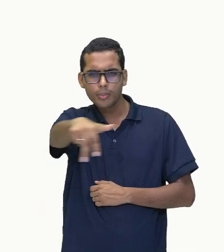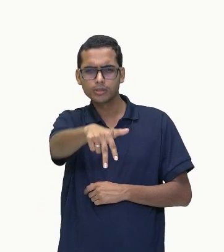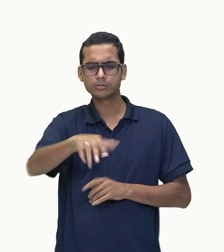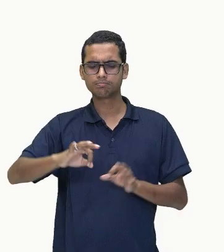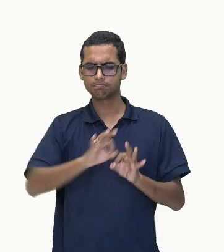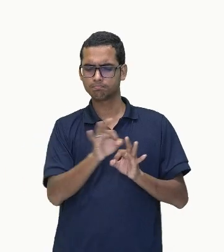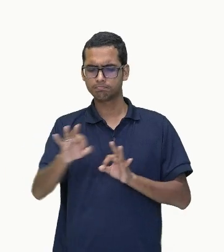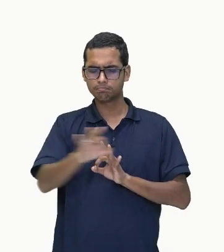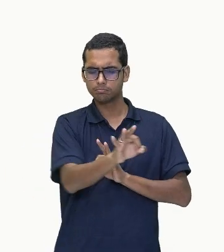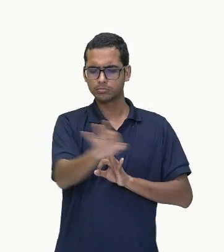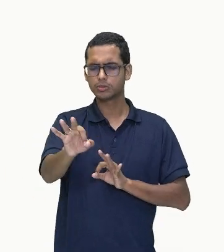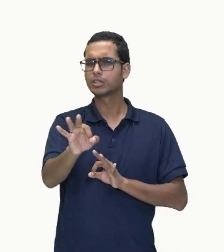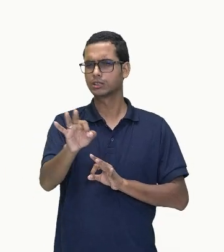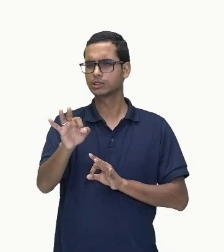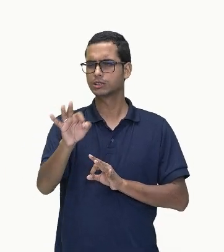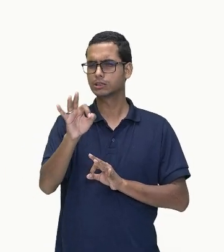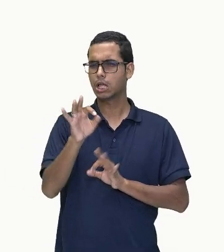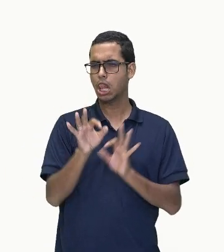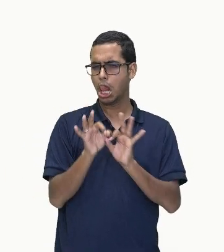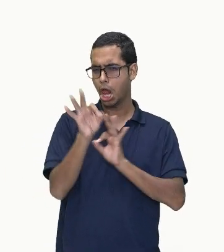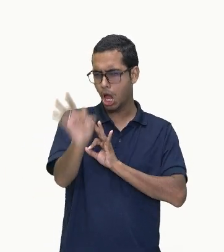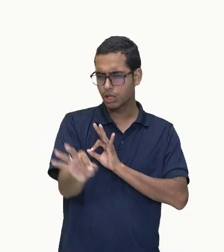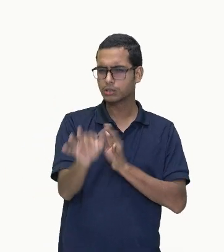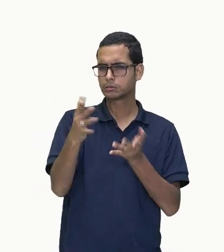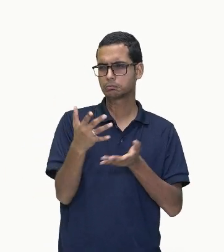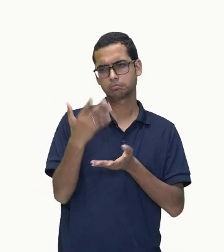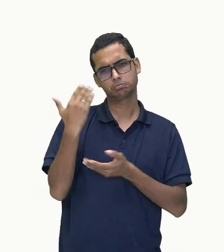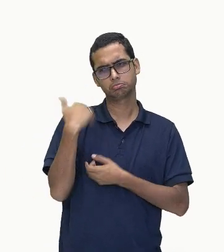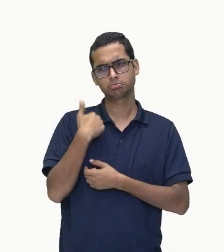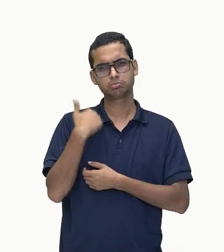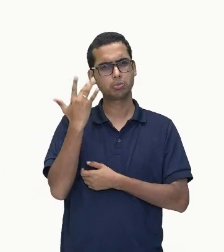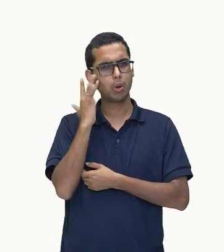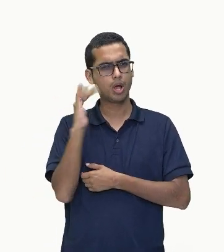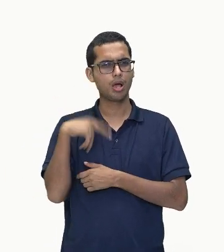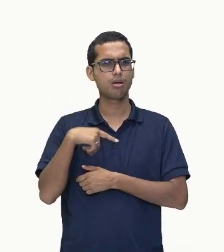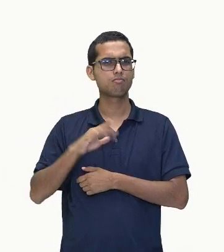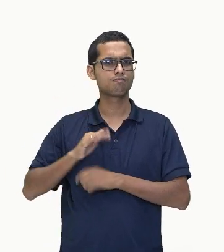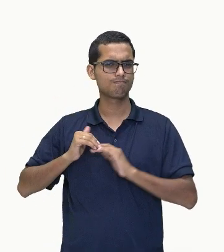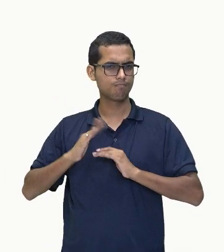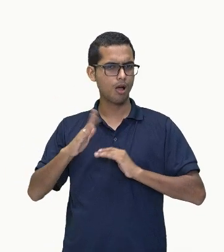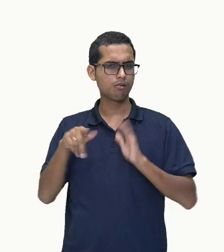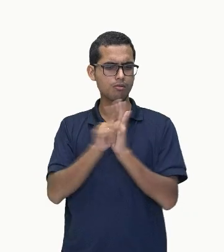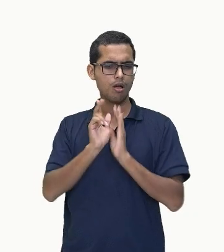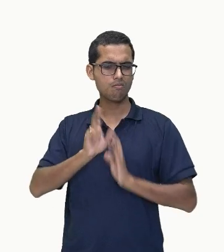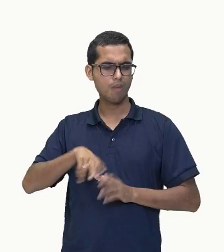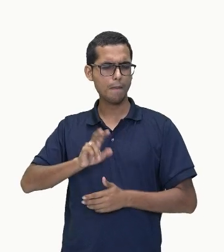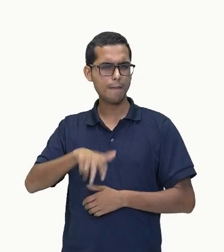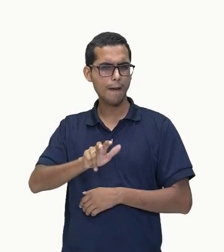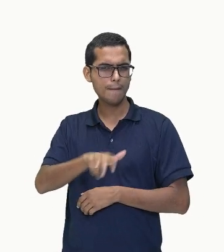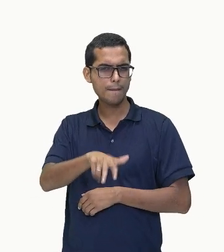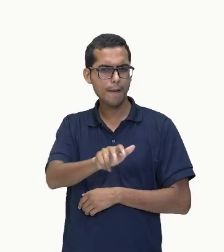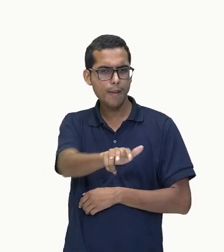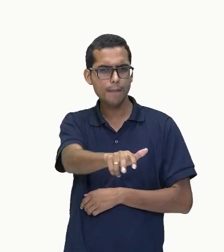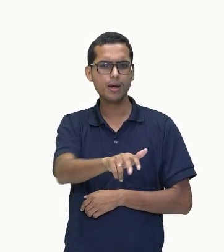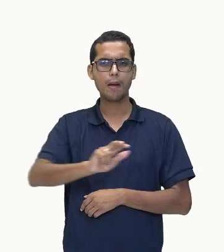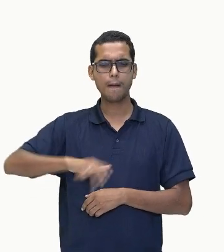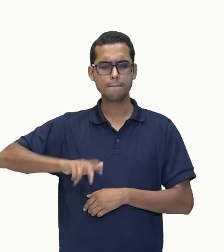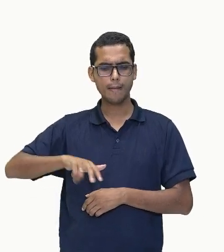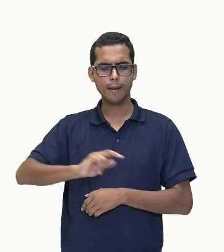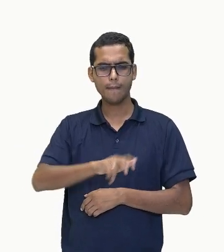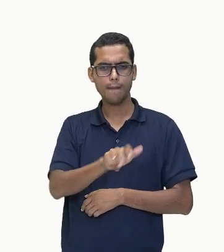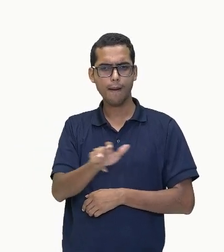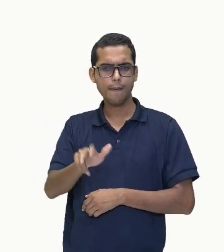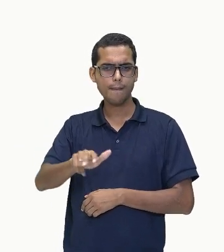bom? Então a gente vai começar a nossa análise fazendo o seguinte, ó. Se você observar, dentro dessa circunferência